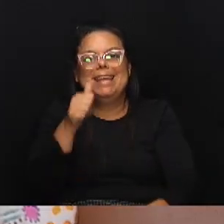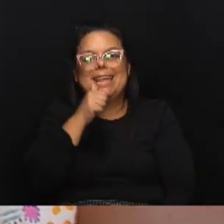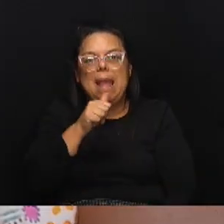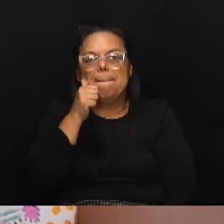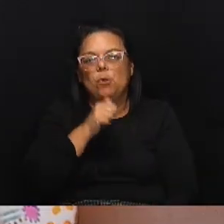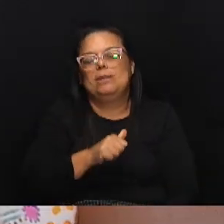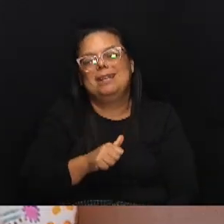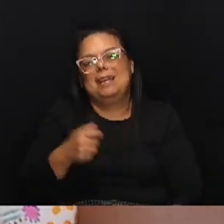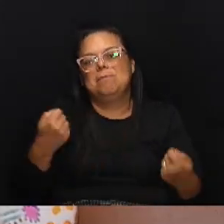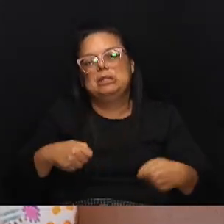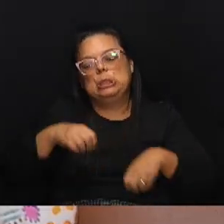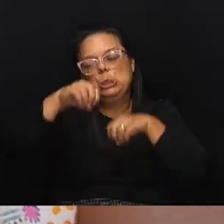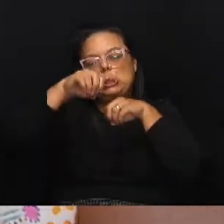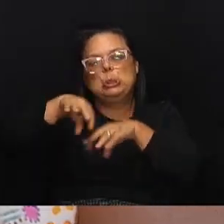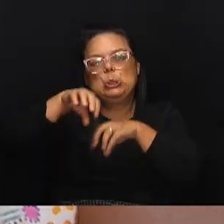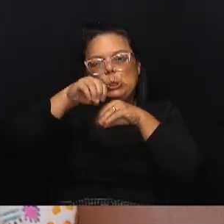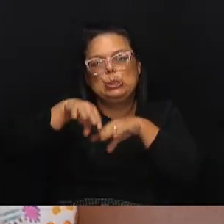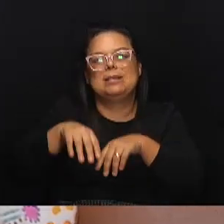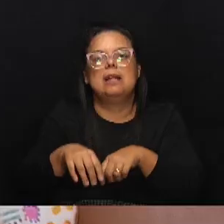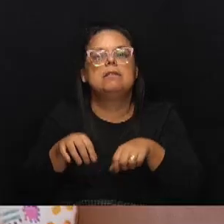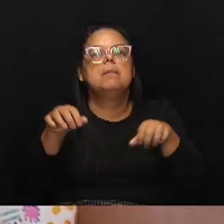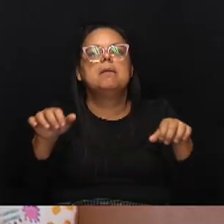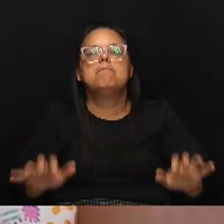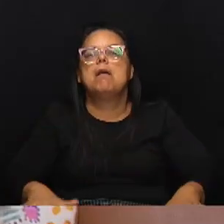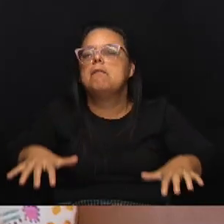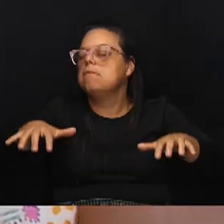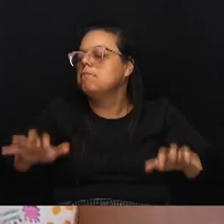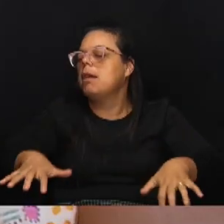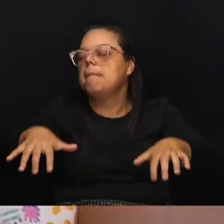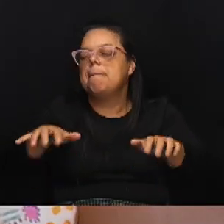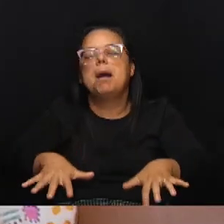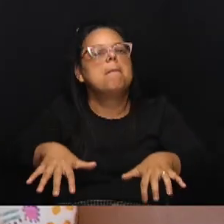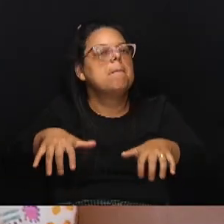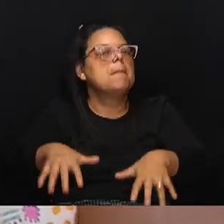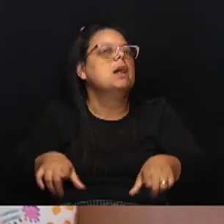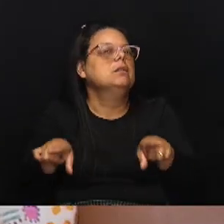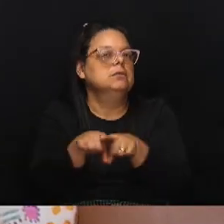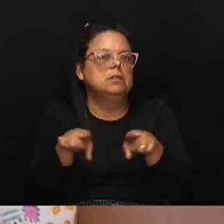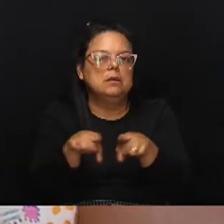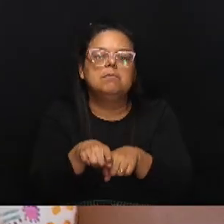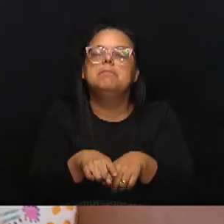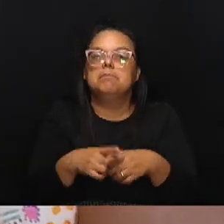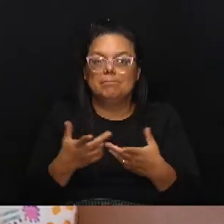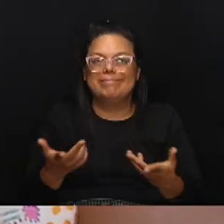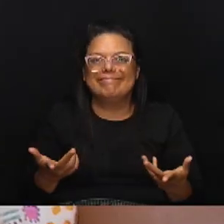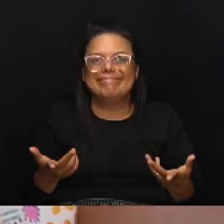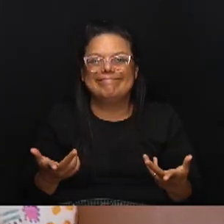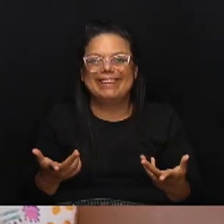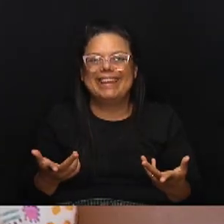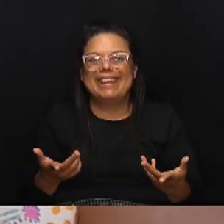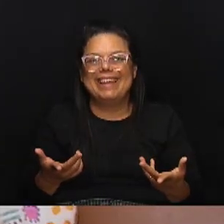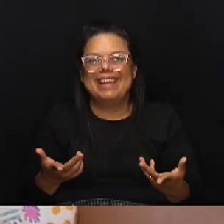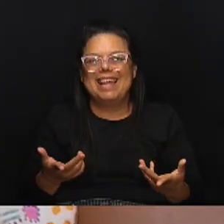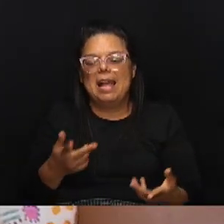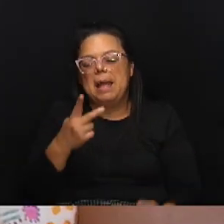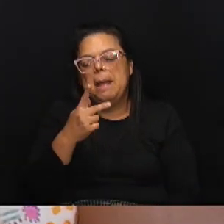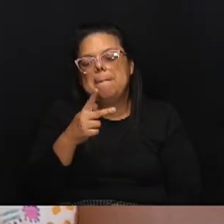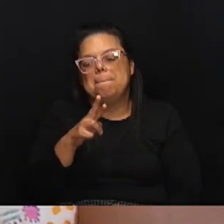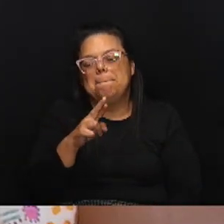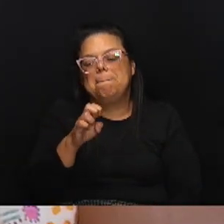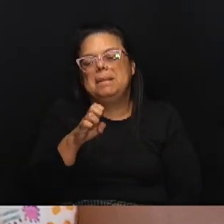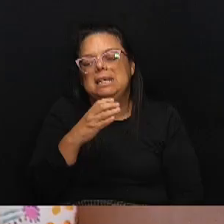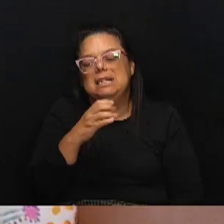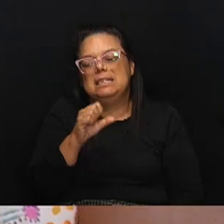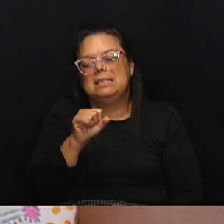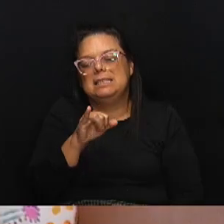casa. Ensinar a tocar piano, ensinar a declamar. Então, a preceptora ela tem um papel fundamental, mas